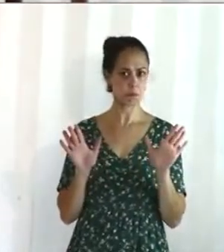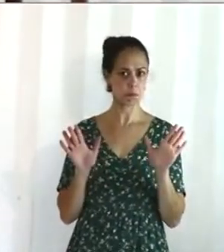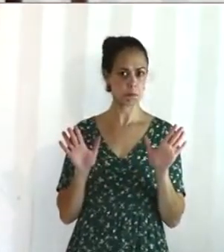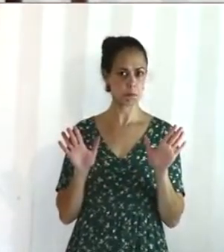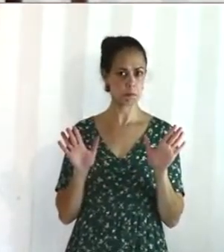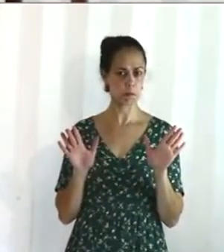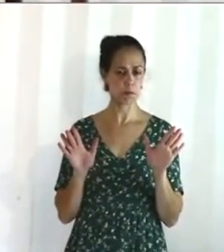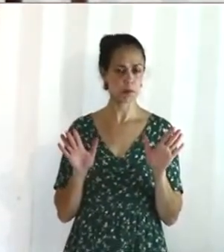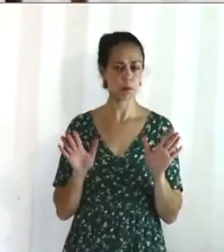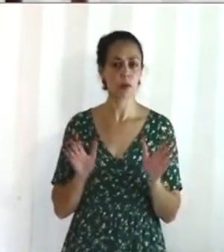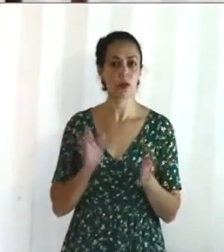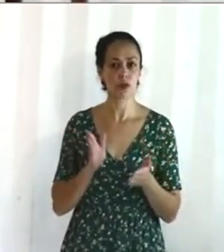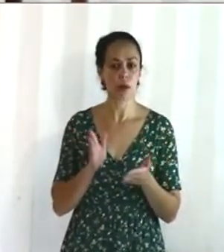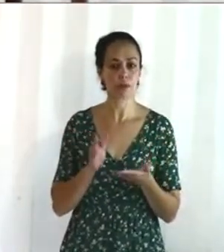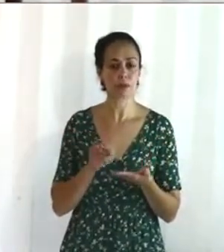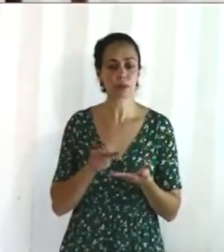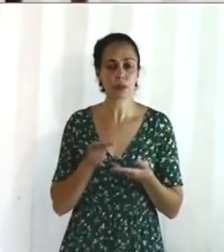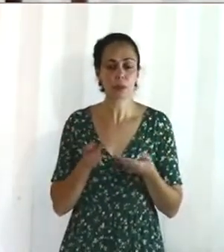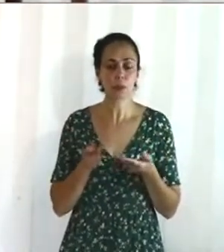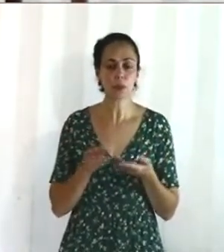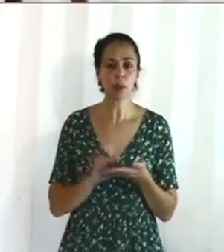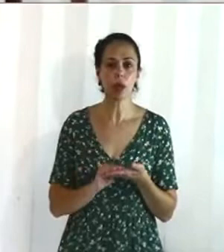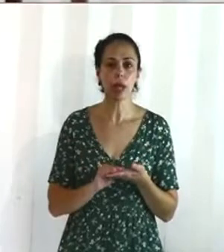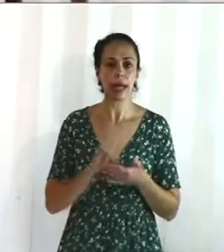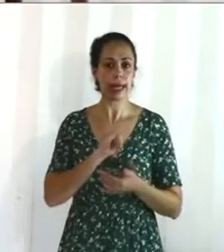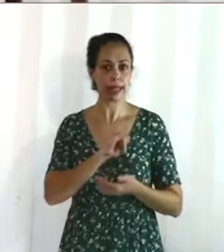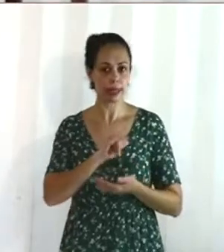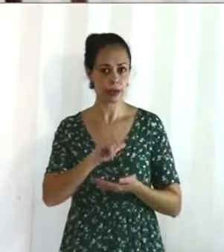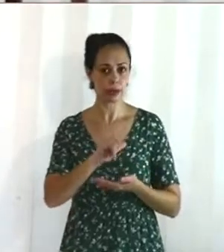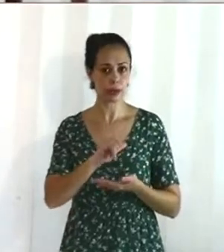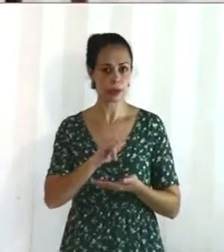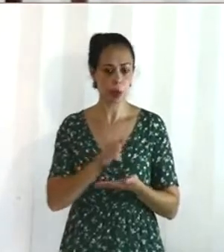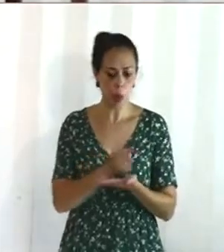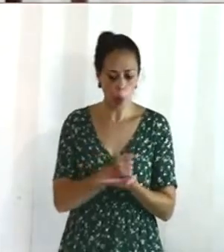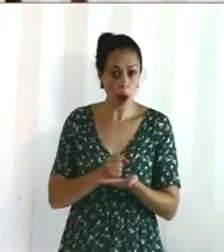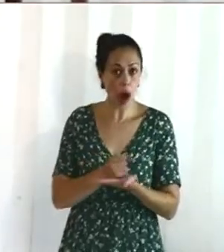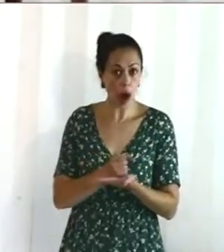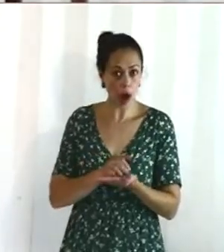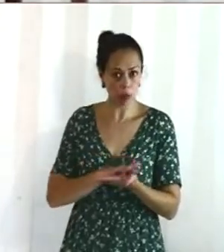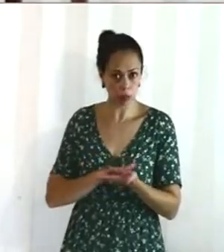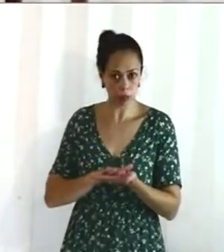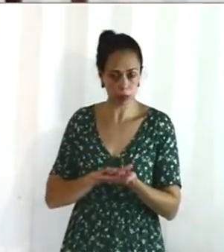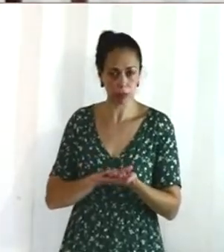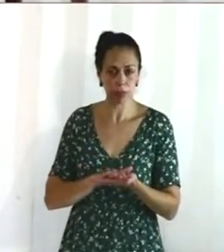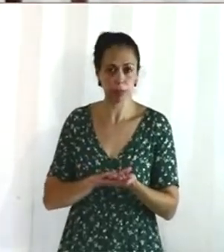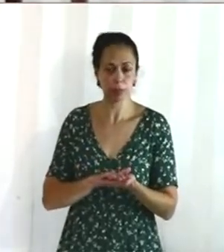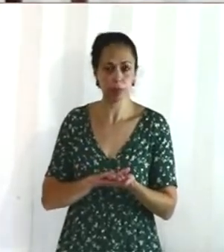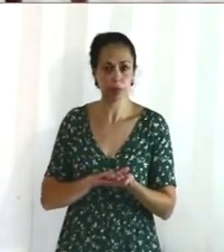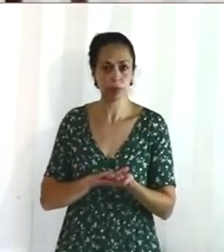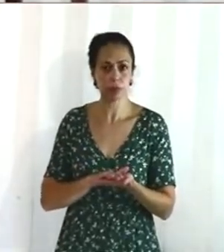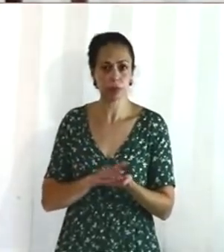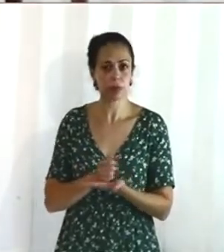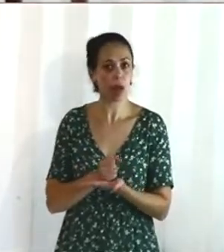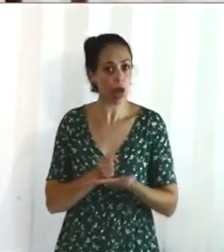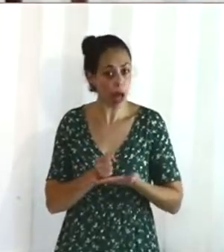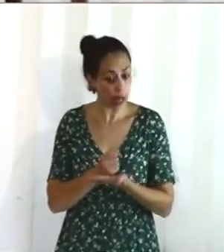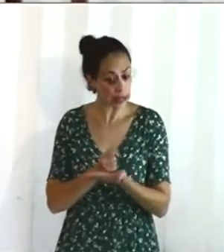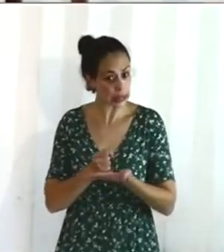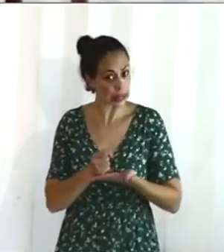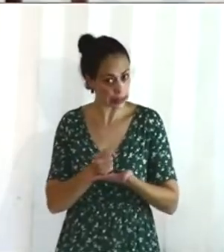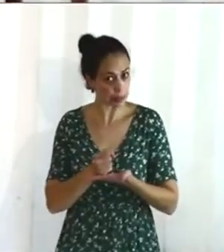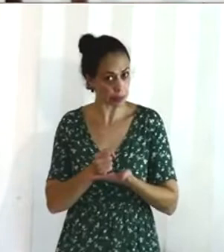as bases daquilo que precisamos entender à luz do que ele estava combatendo. E ele estava